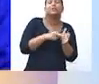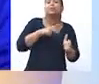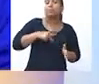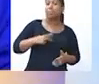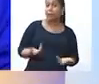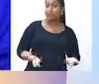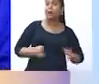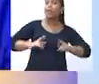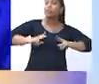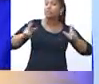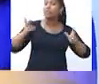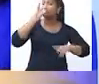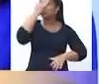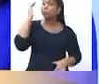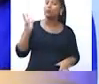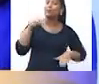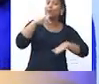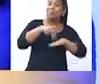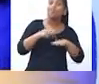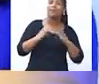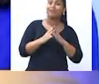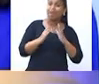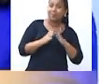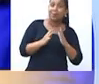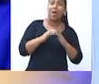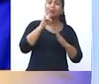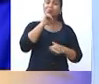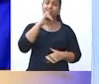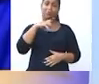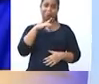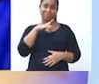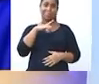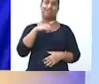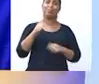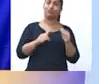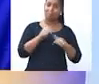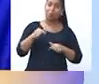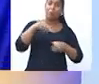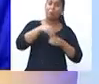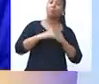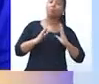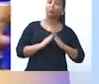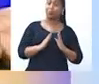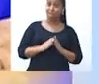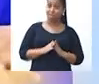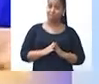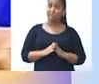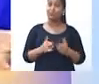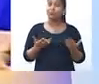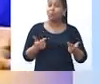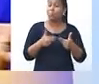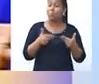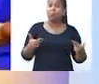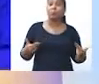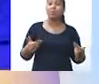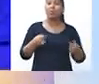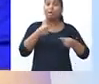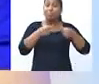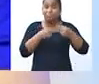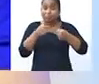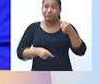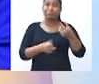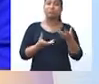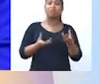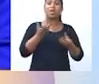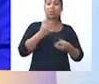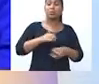É diferente de alguém que vem da casa ver os exemplos, né, de serviço e tal. É uma competição muito desleal. Você tem